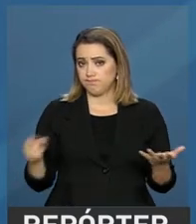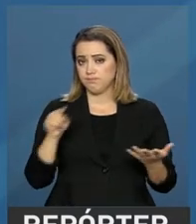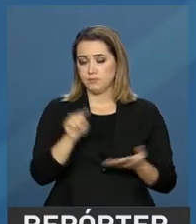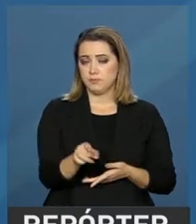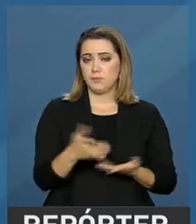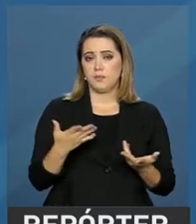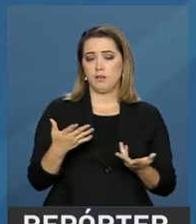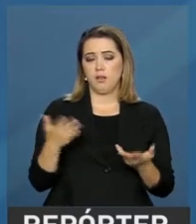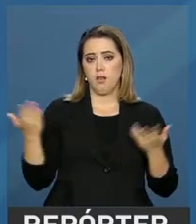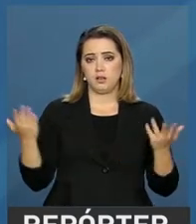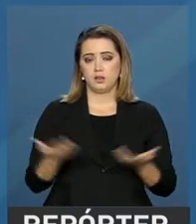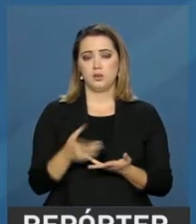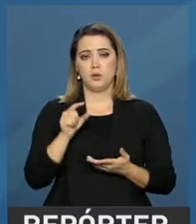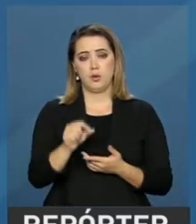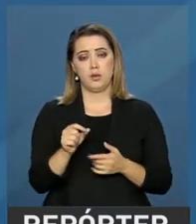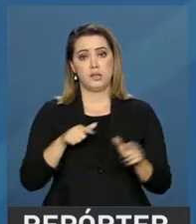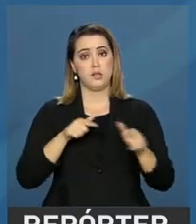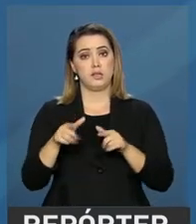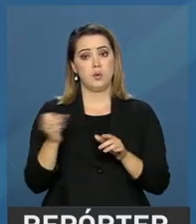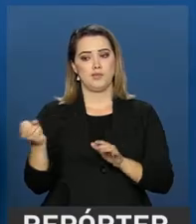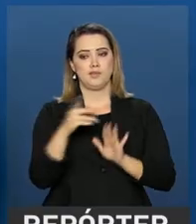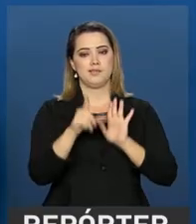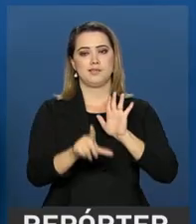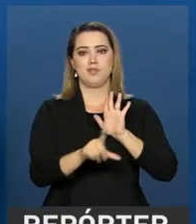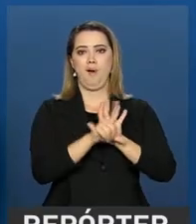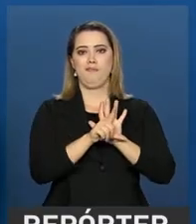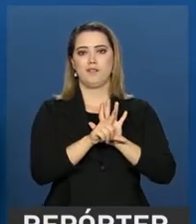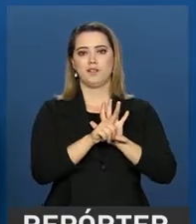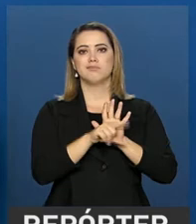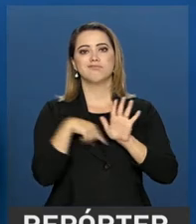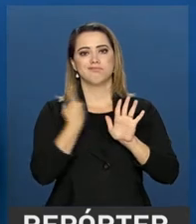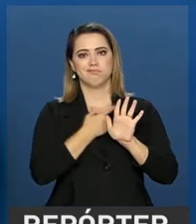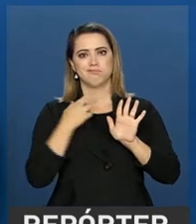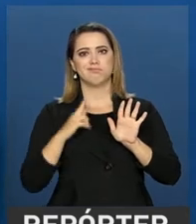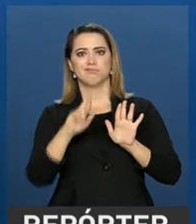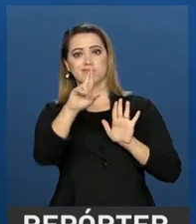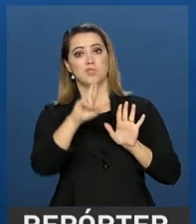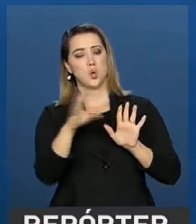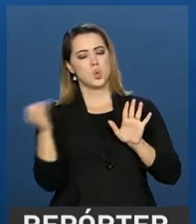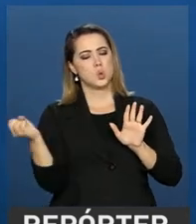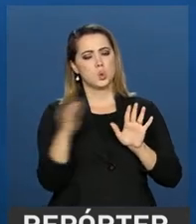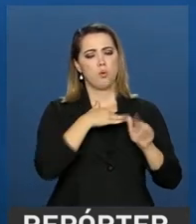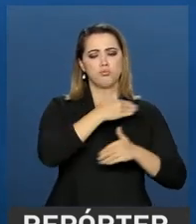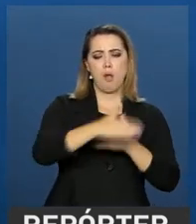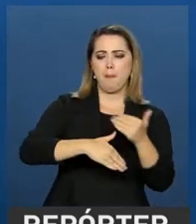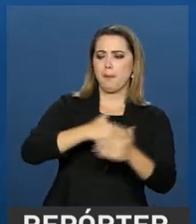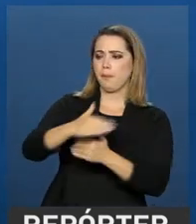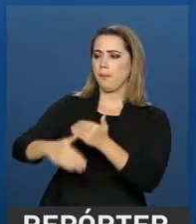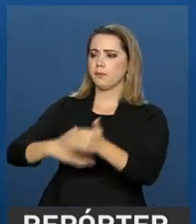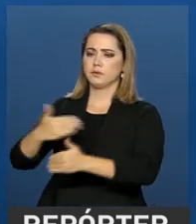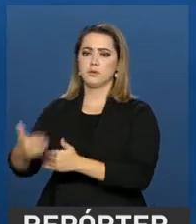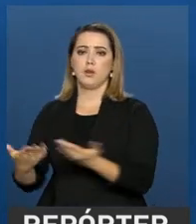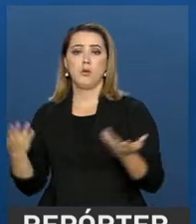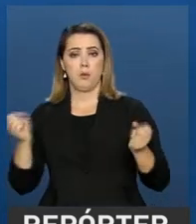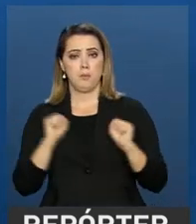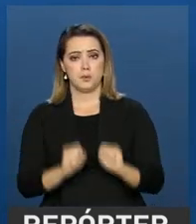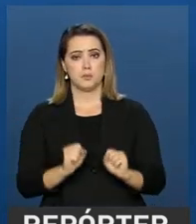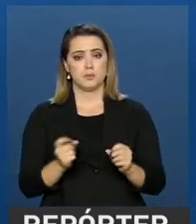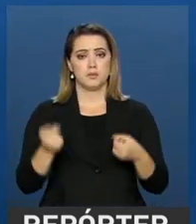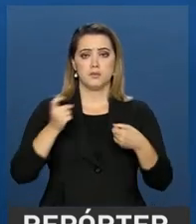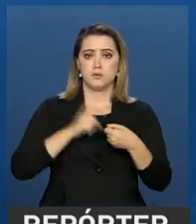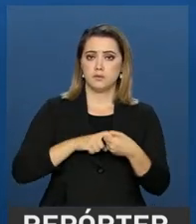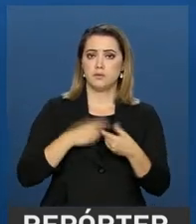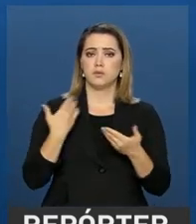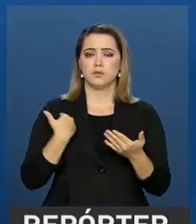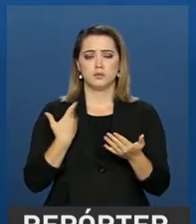esses atos se o presidente esperamos um novo ciclo virtuoso de um estádio no país que permita recuperar